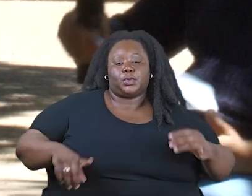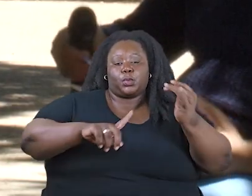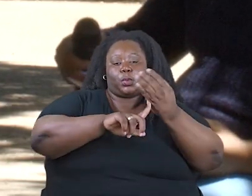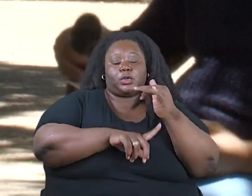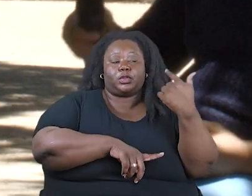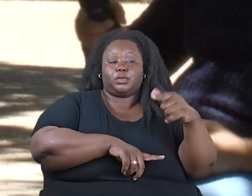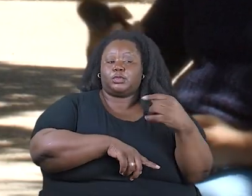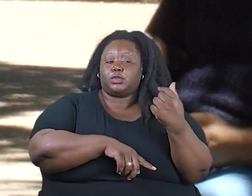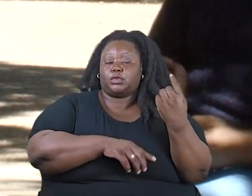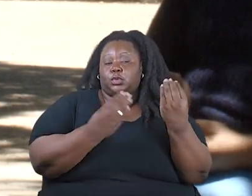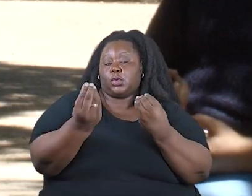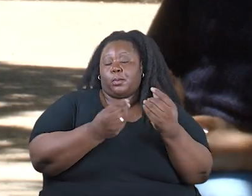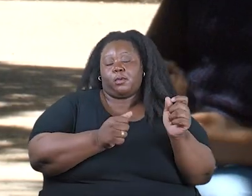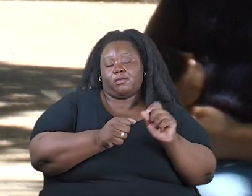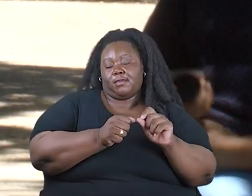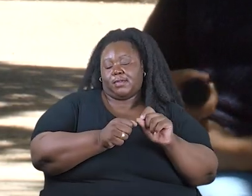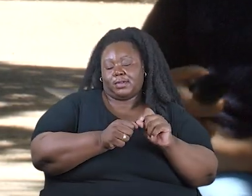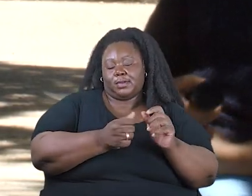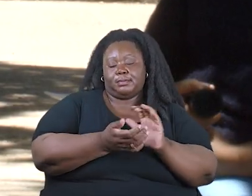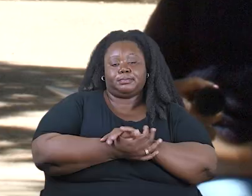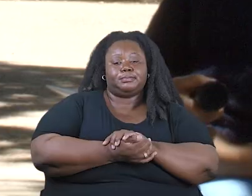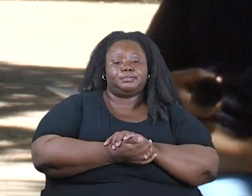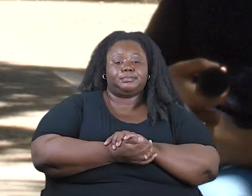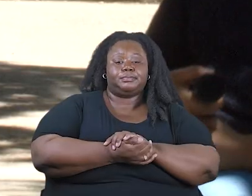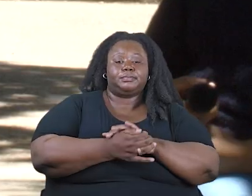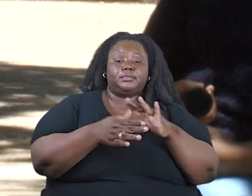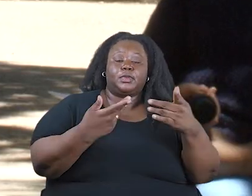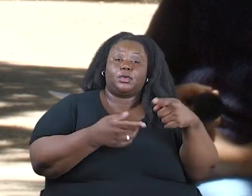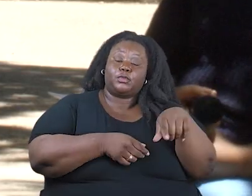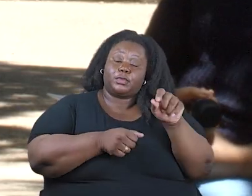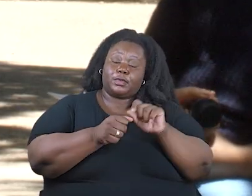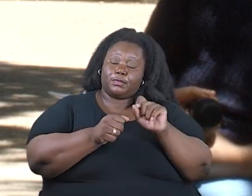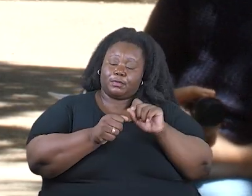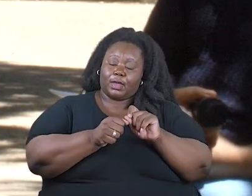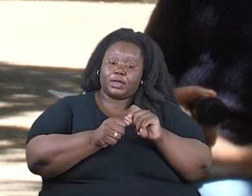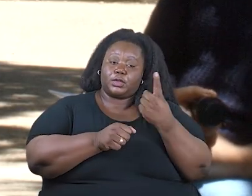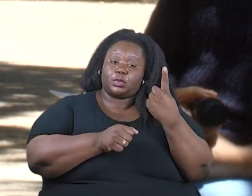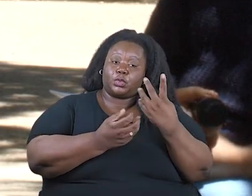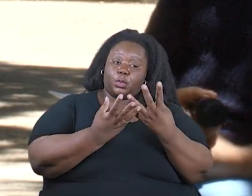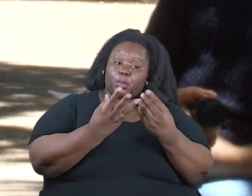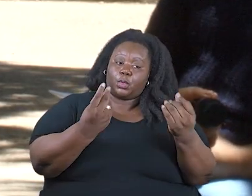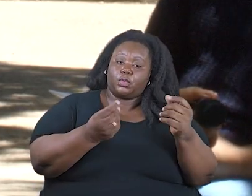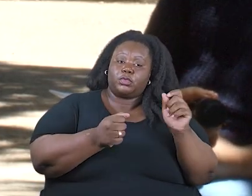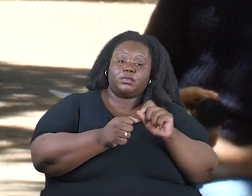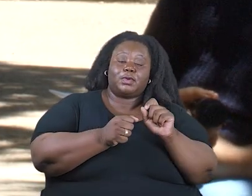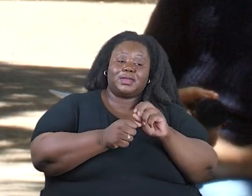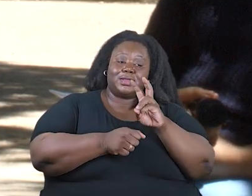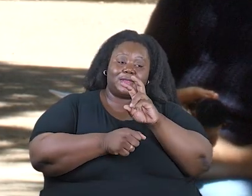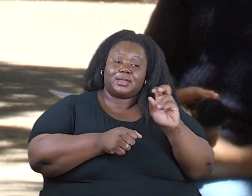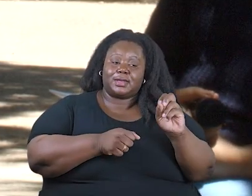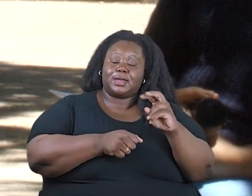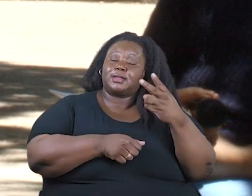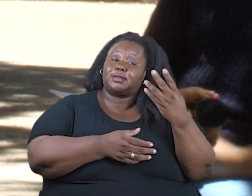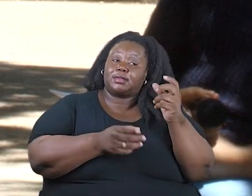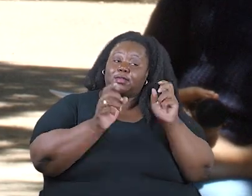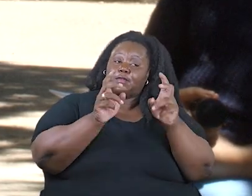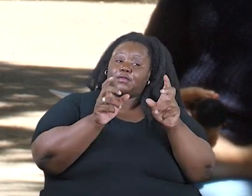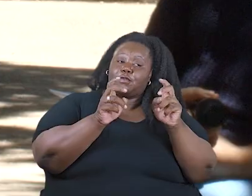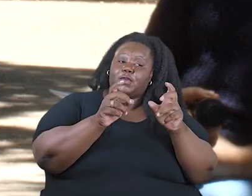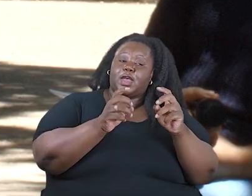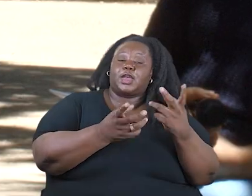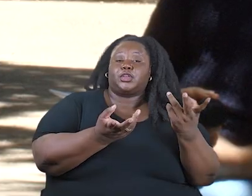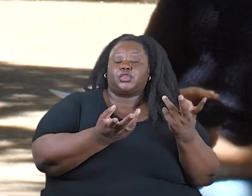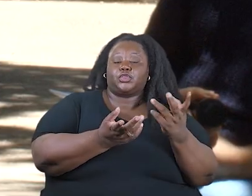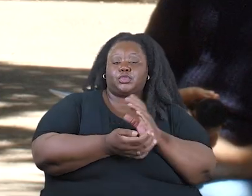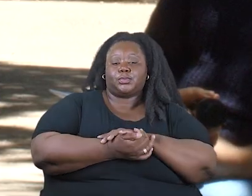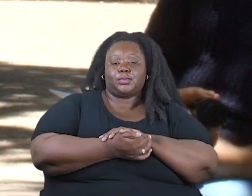não tem como produzir múltiplo. E aí você produz um múltiplo, faz 500 cópias, aí você vende por um